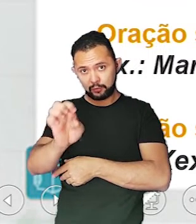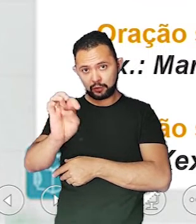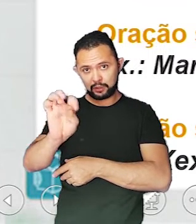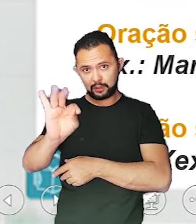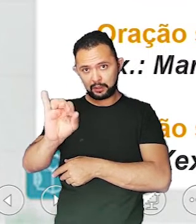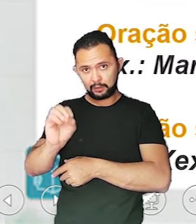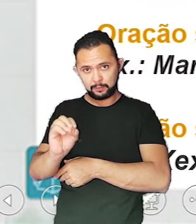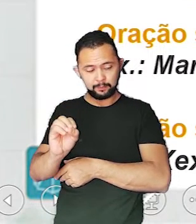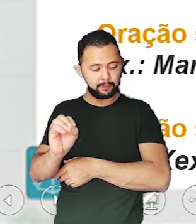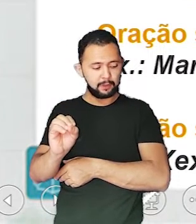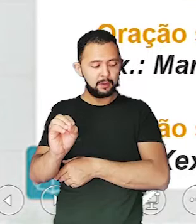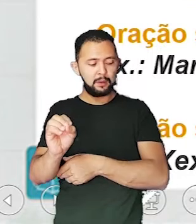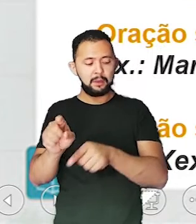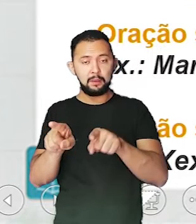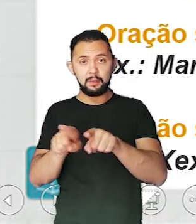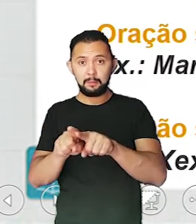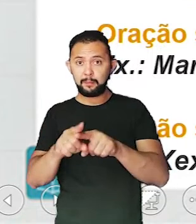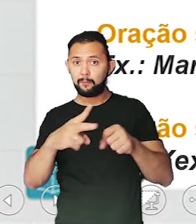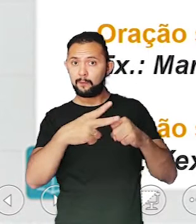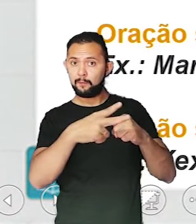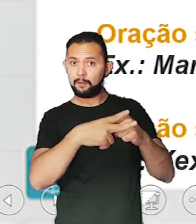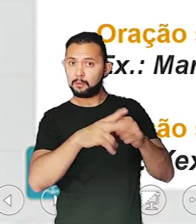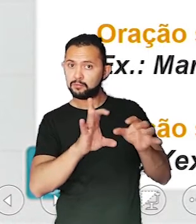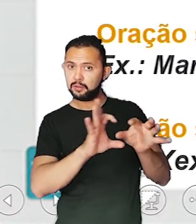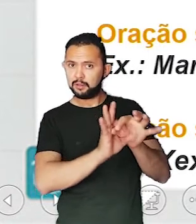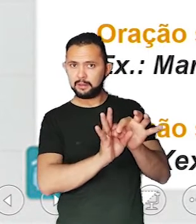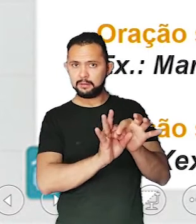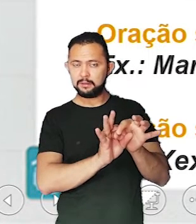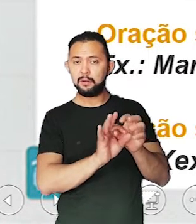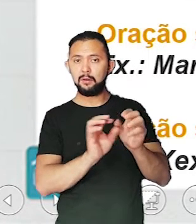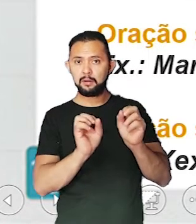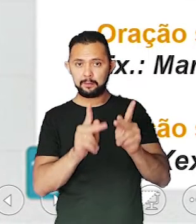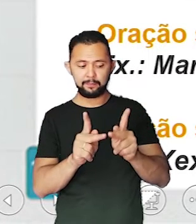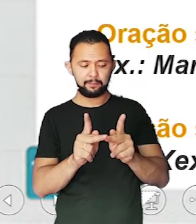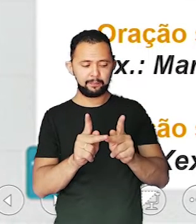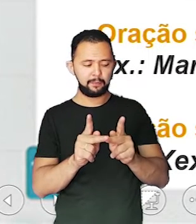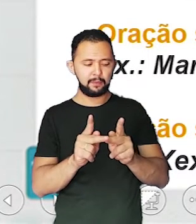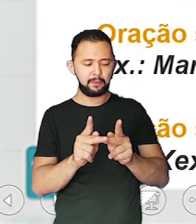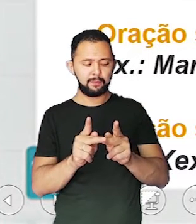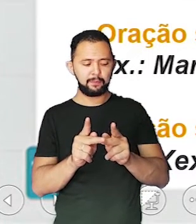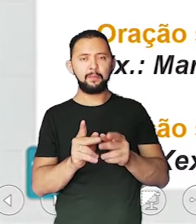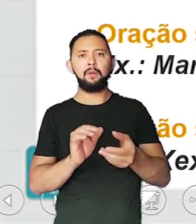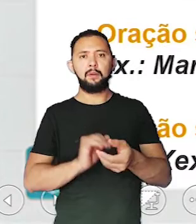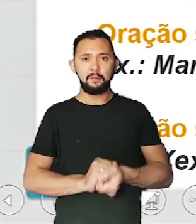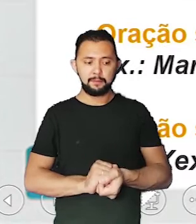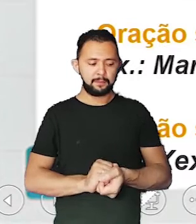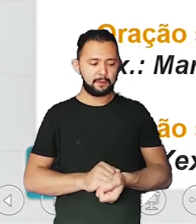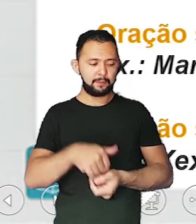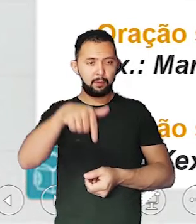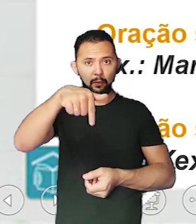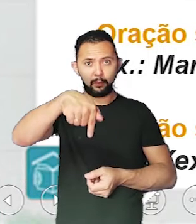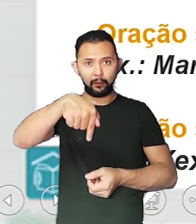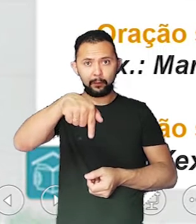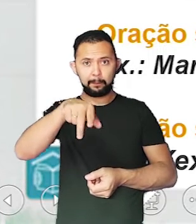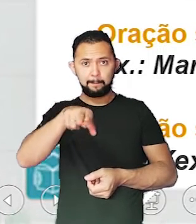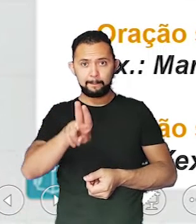que vai aparecer sempre. Se acostumem que é a conjunção integrante, né? Certo? Conjunção integrante. Então, nosso